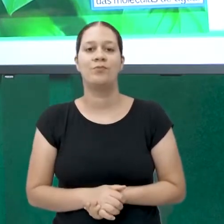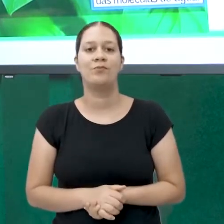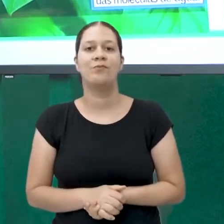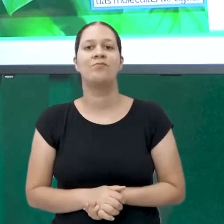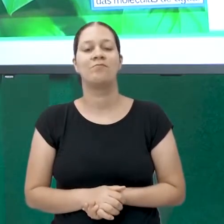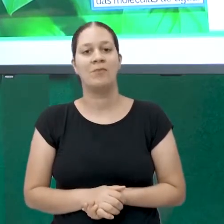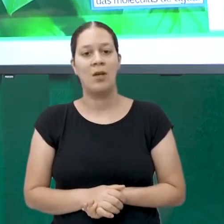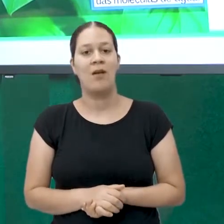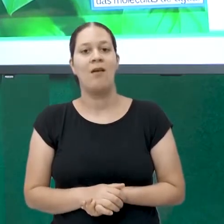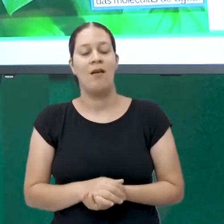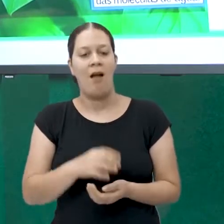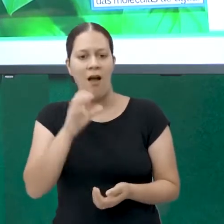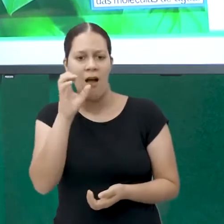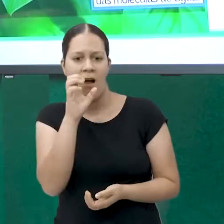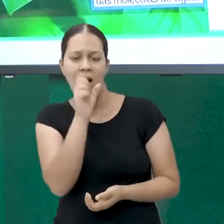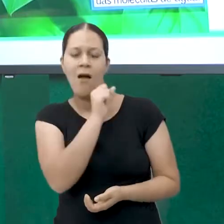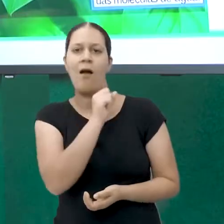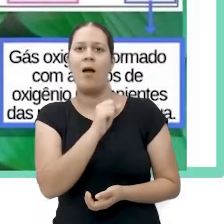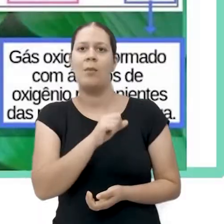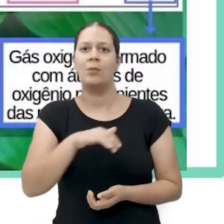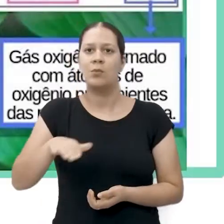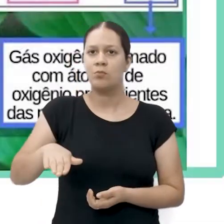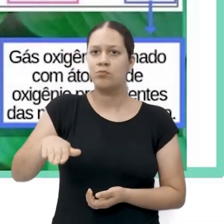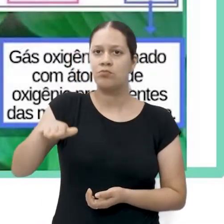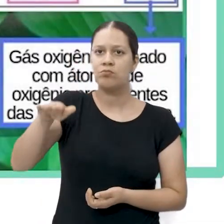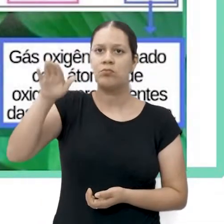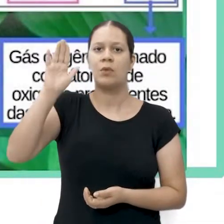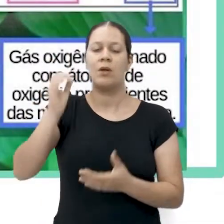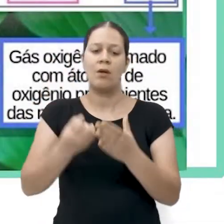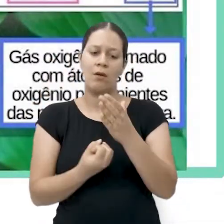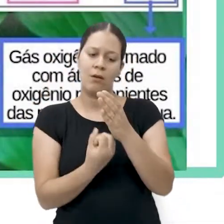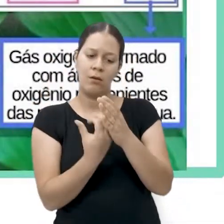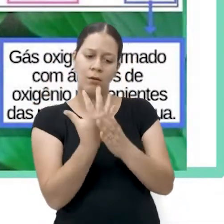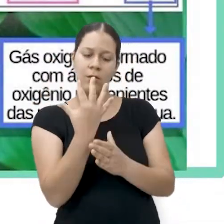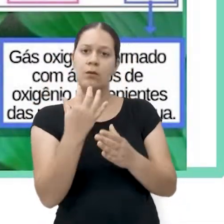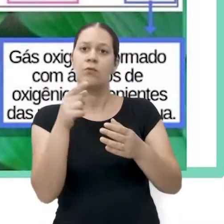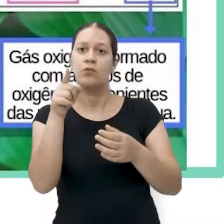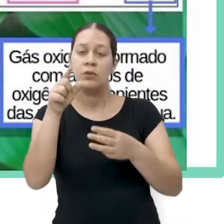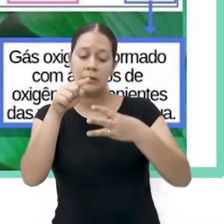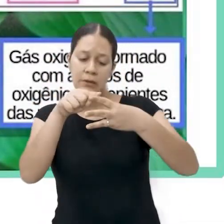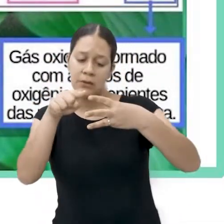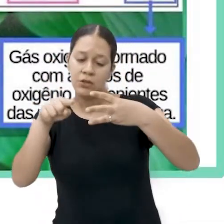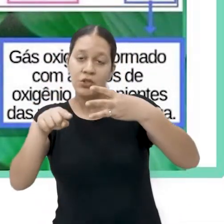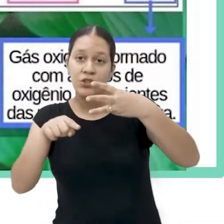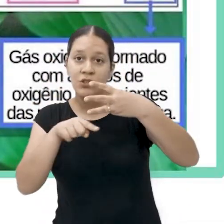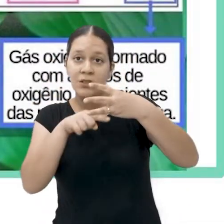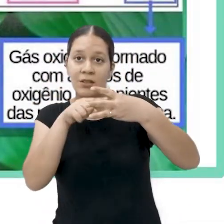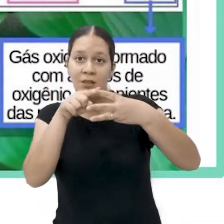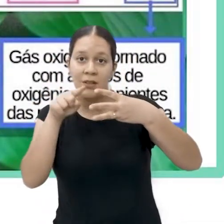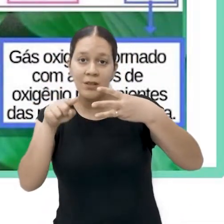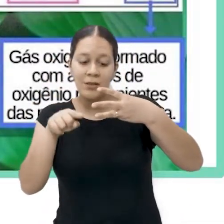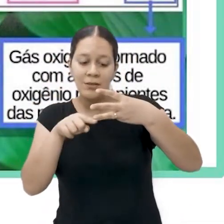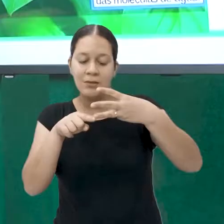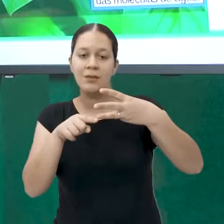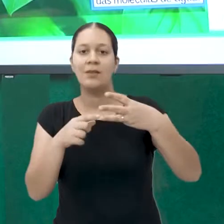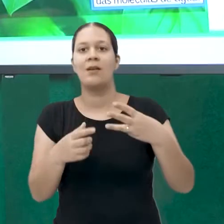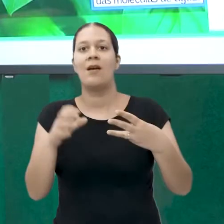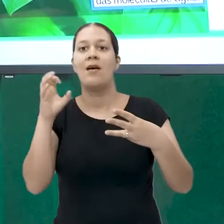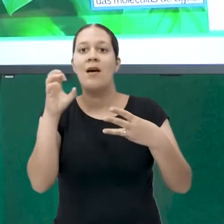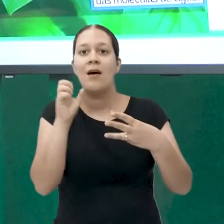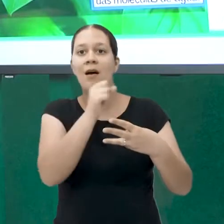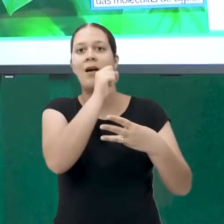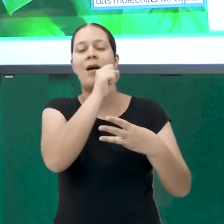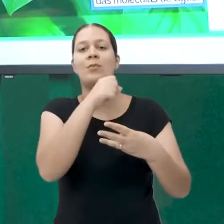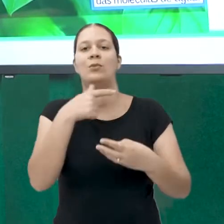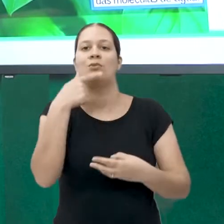solar. Ah, nossa, ela cresceu, nossa, como minha planta cresceu. Lógico, se você deu esses 3 para ela,